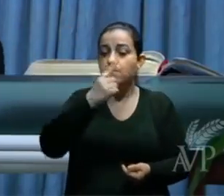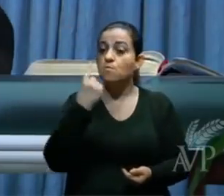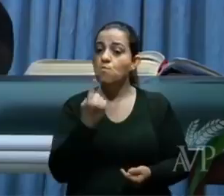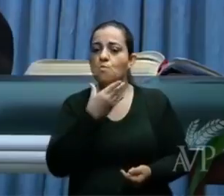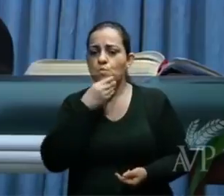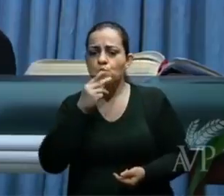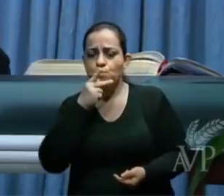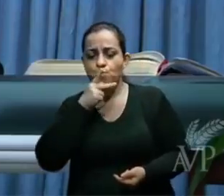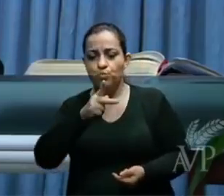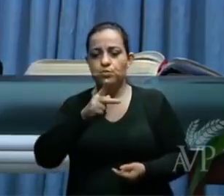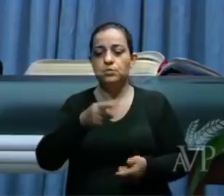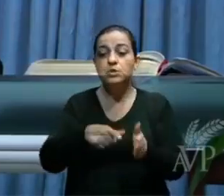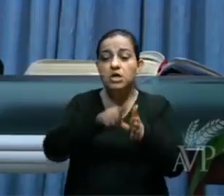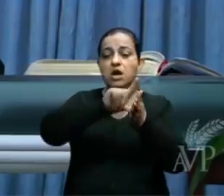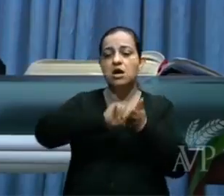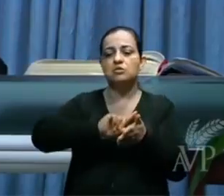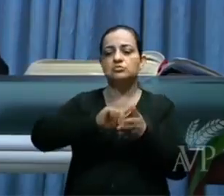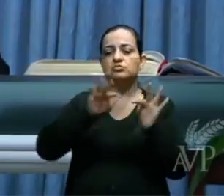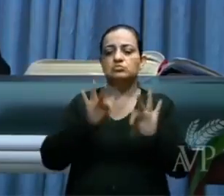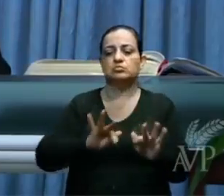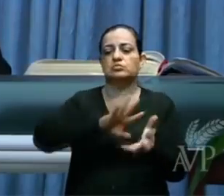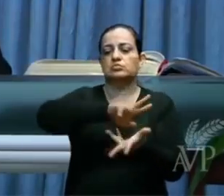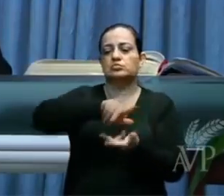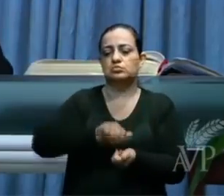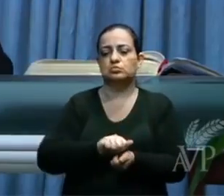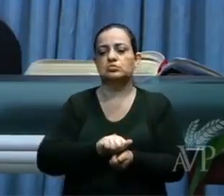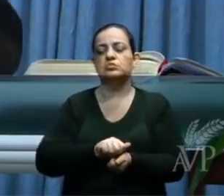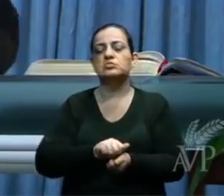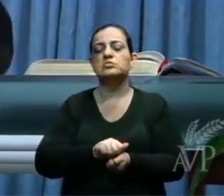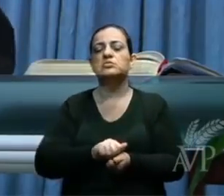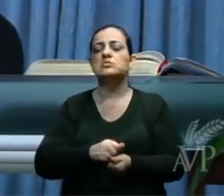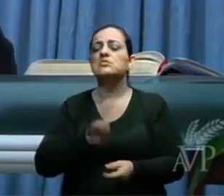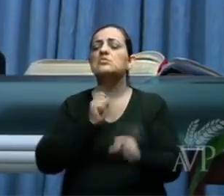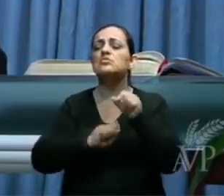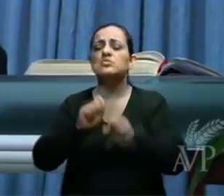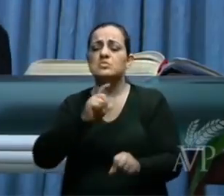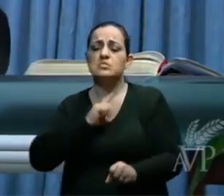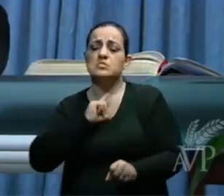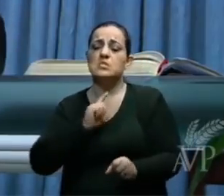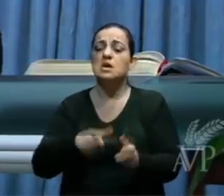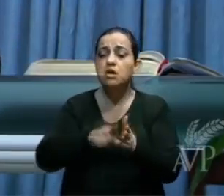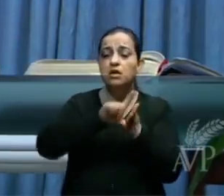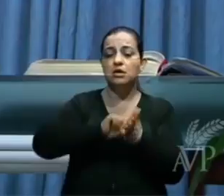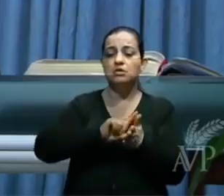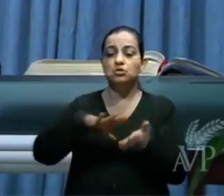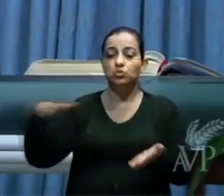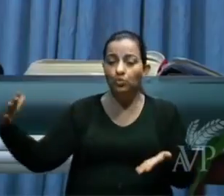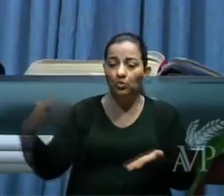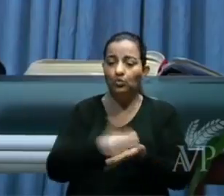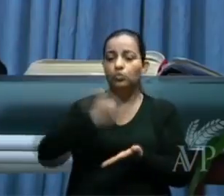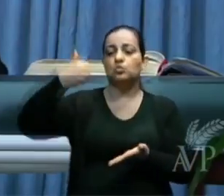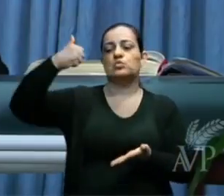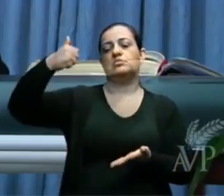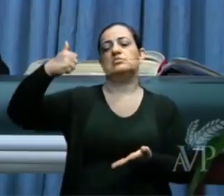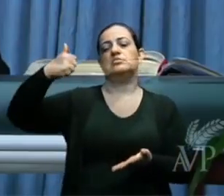antes da tripulação o que antes da tripulação o arrebatamento